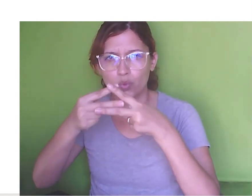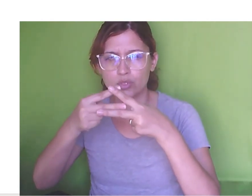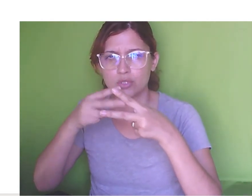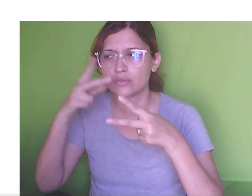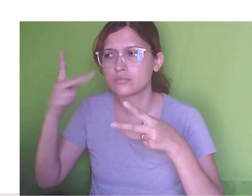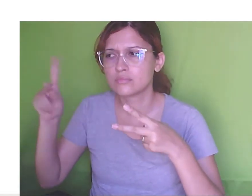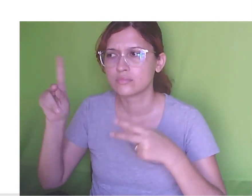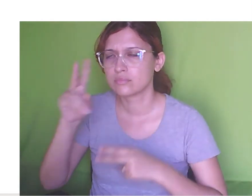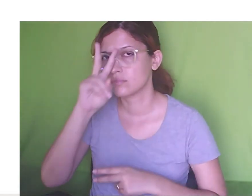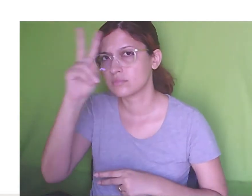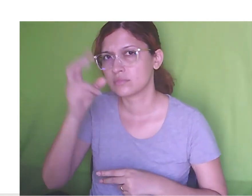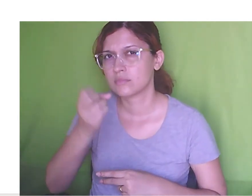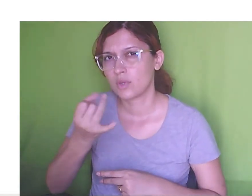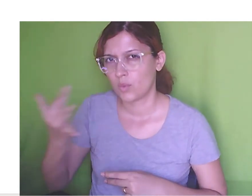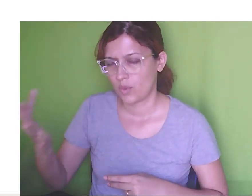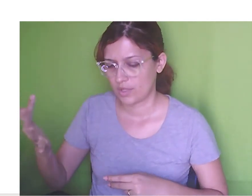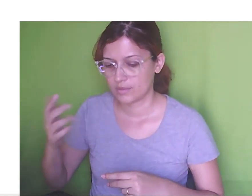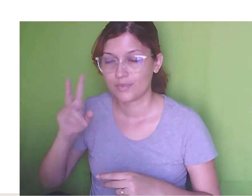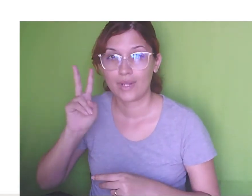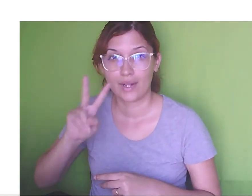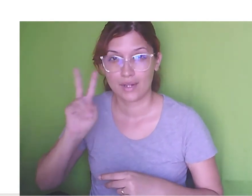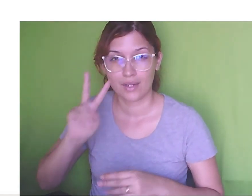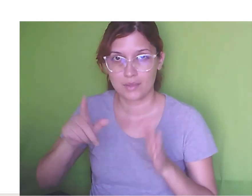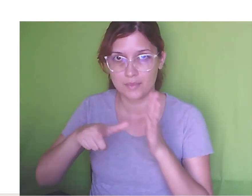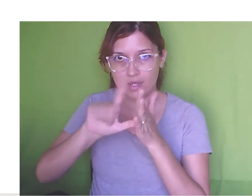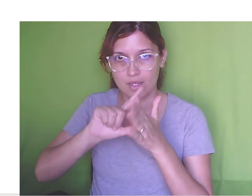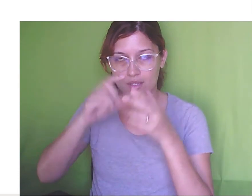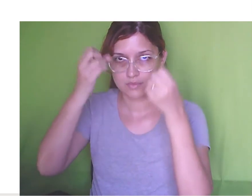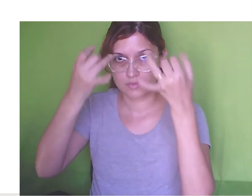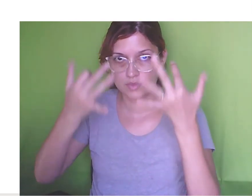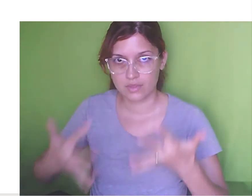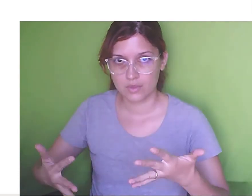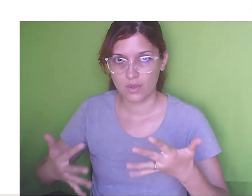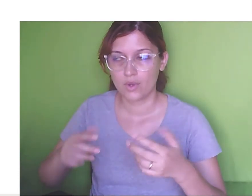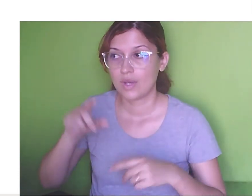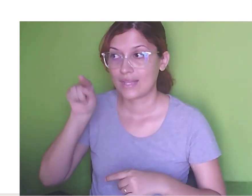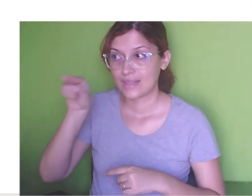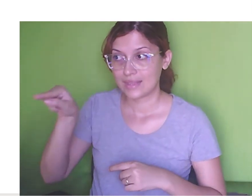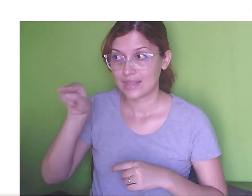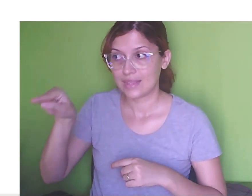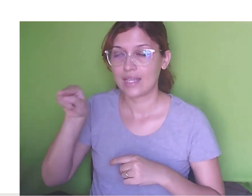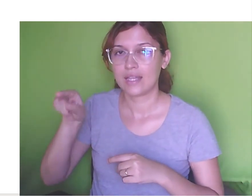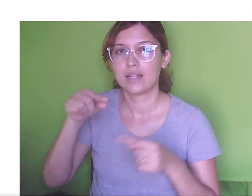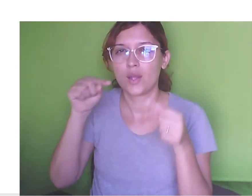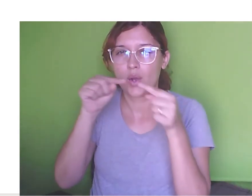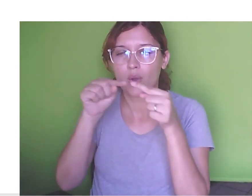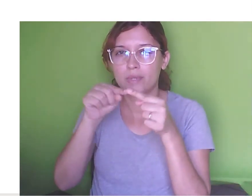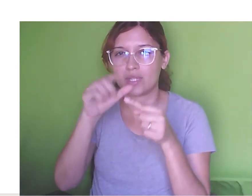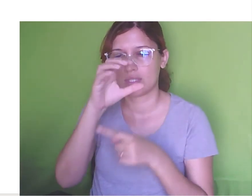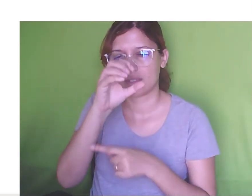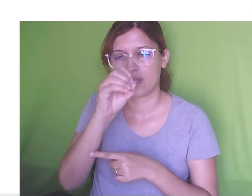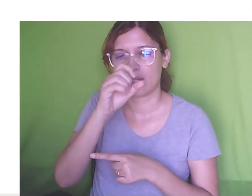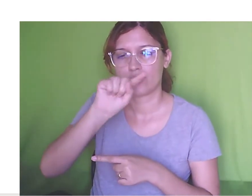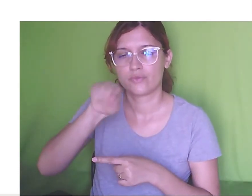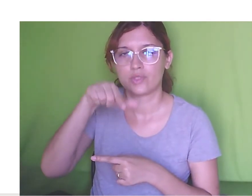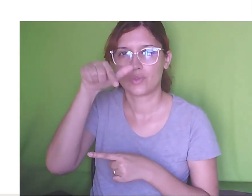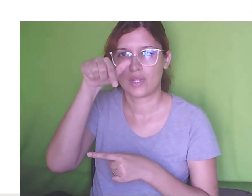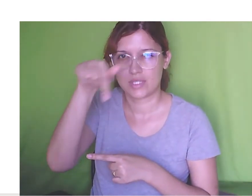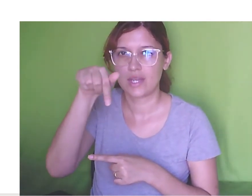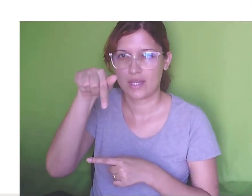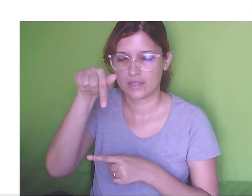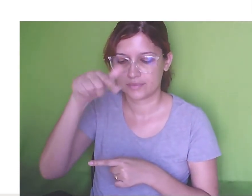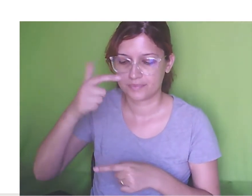Então, veja o diodo, quanto é a tensão dele? Lembra que antes eu